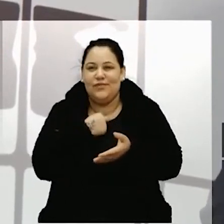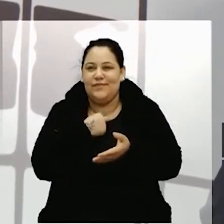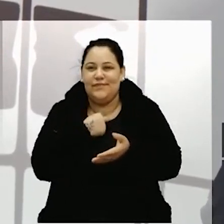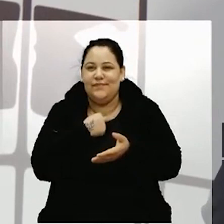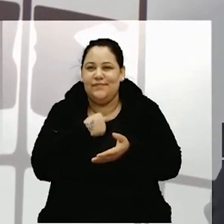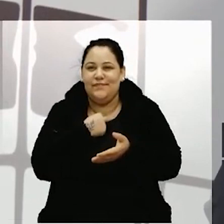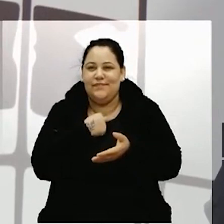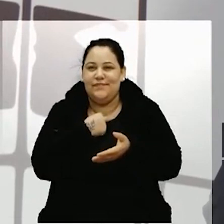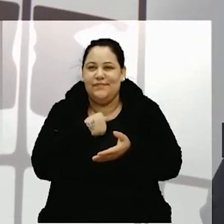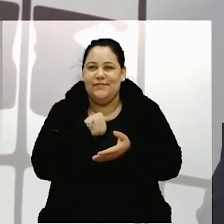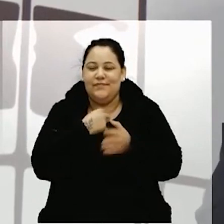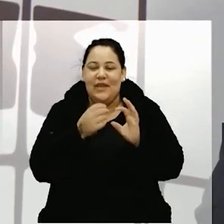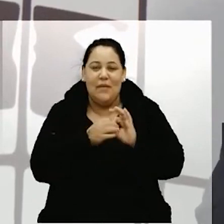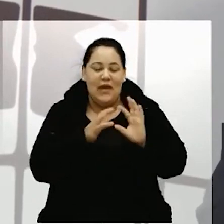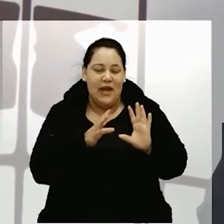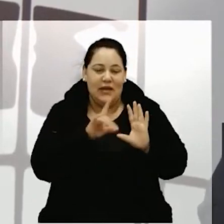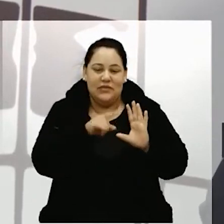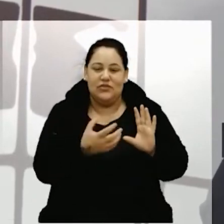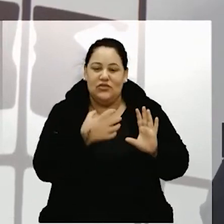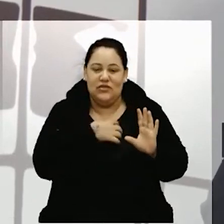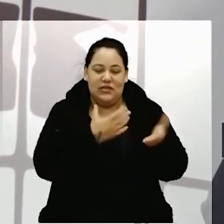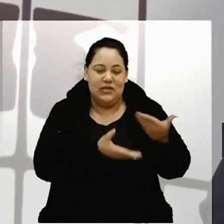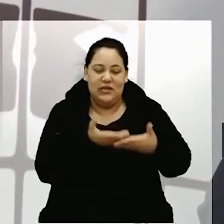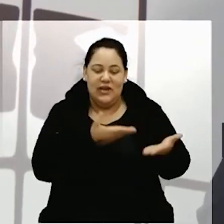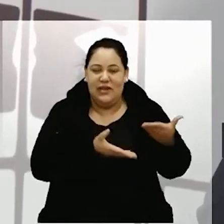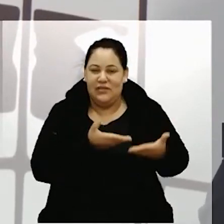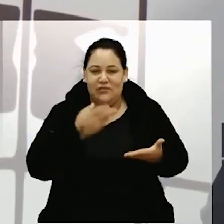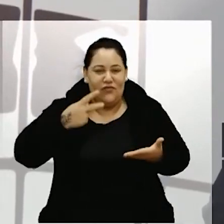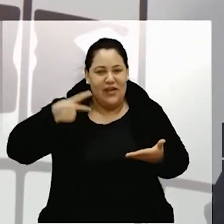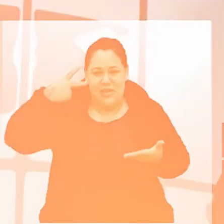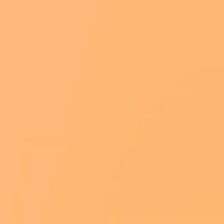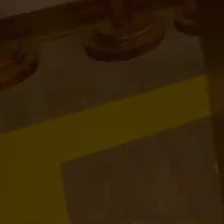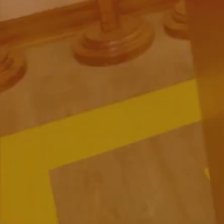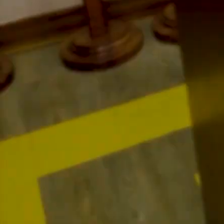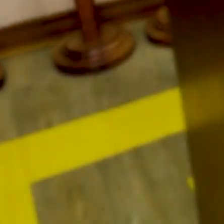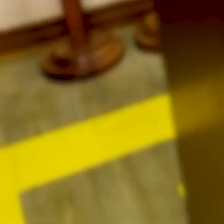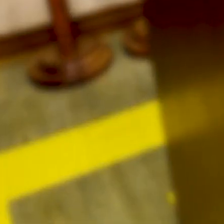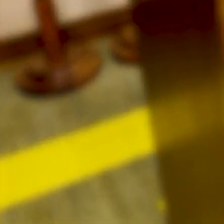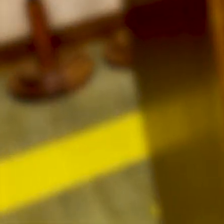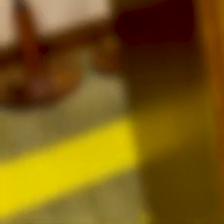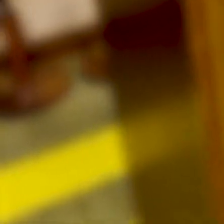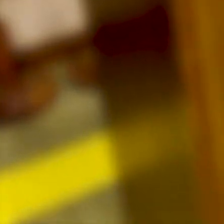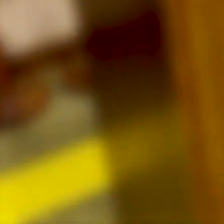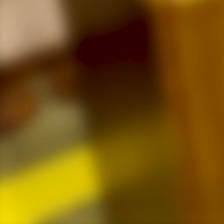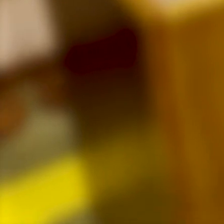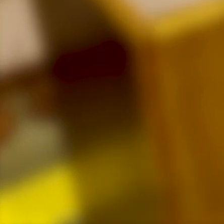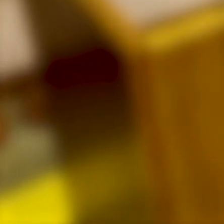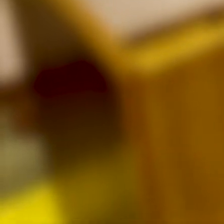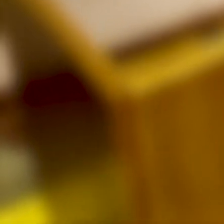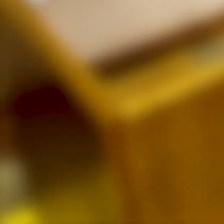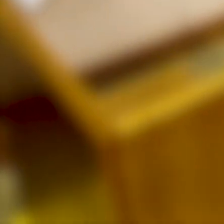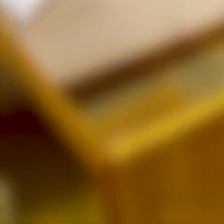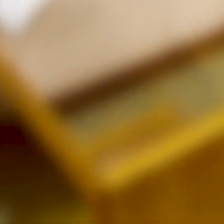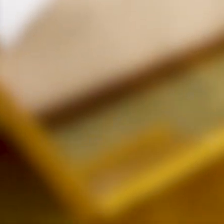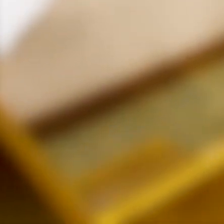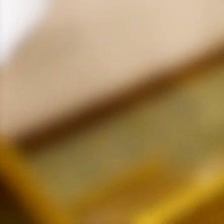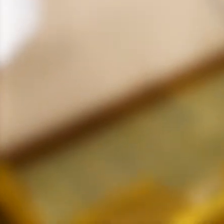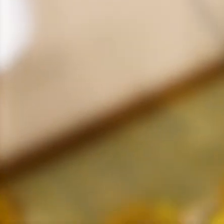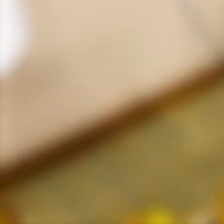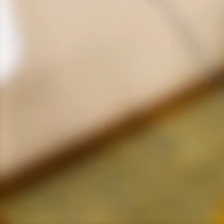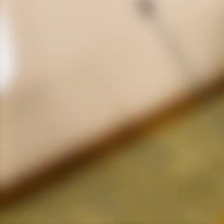servidores tratem um vereador no meio do povo da forma que eu fui tratado. E aí Tchau.